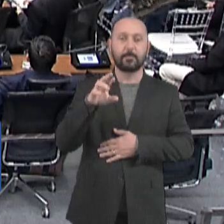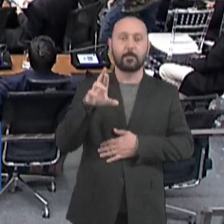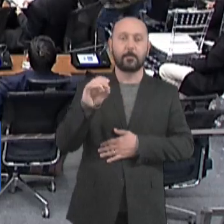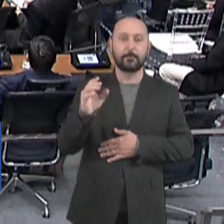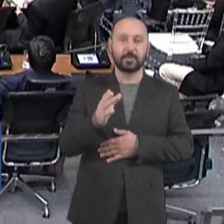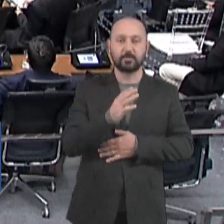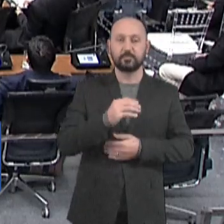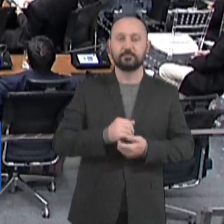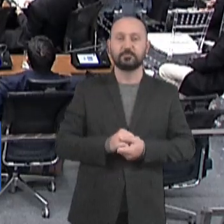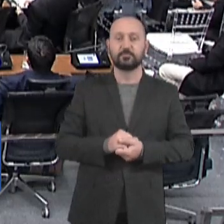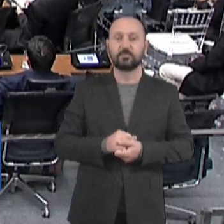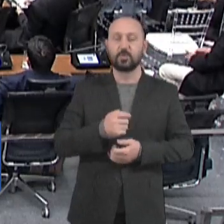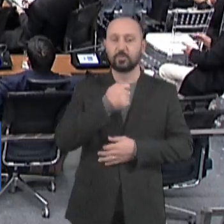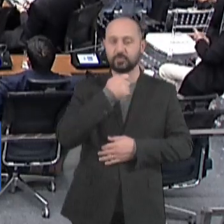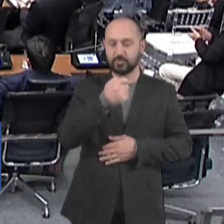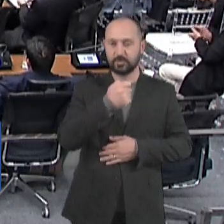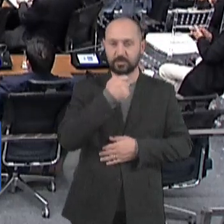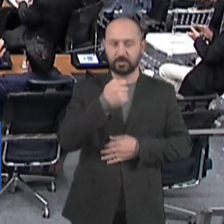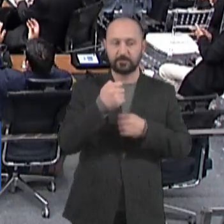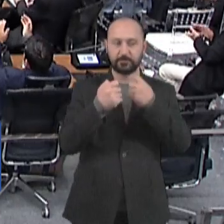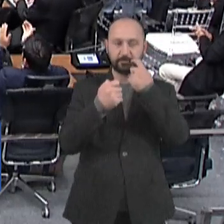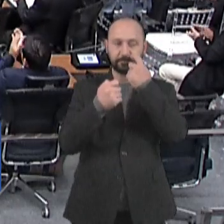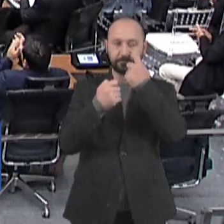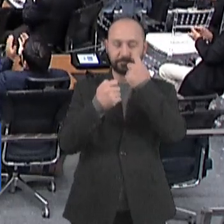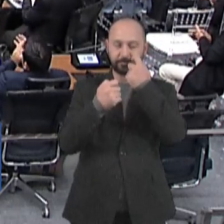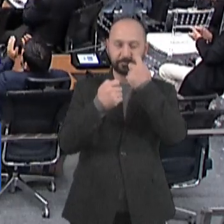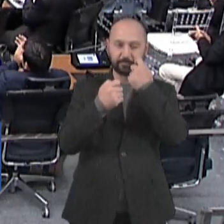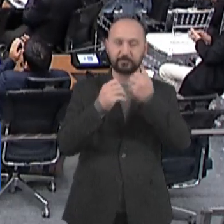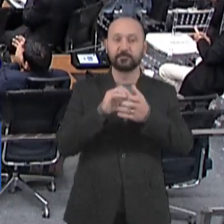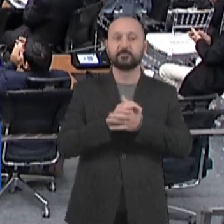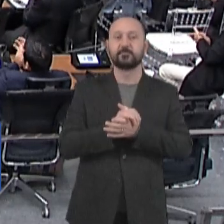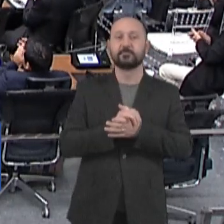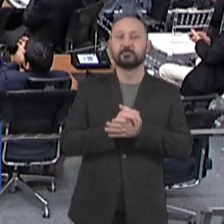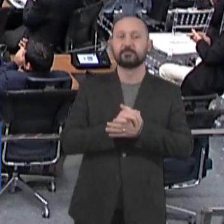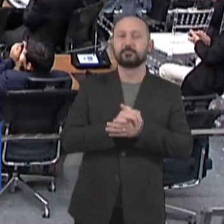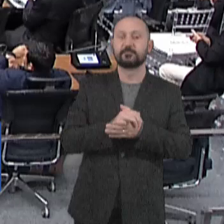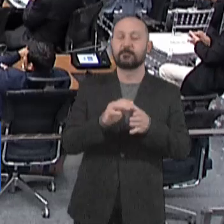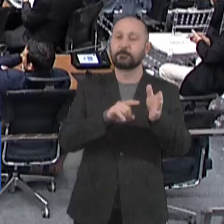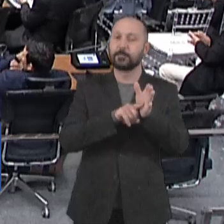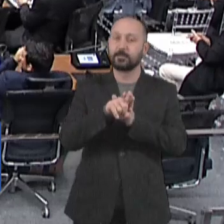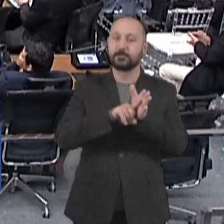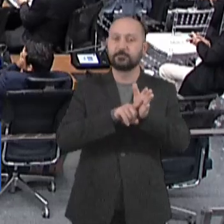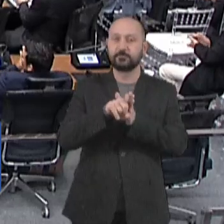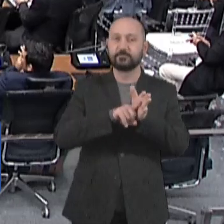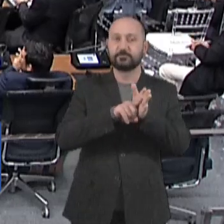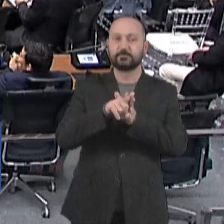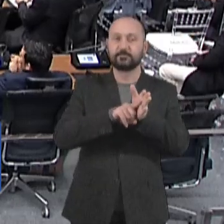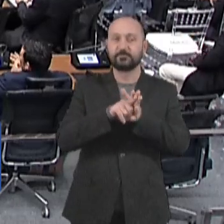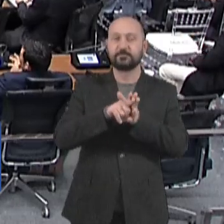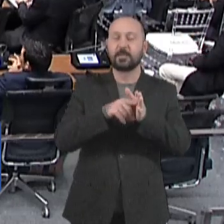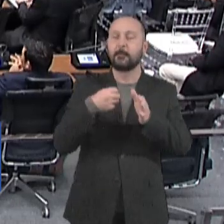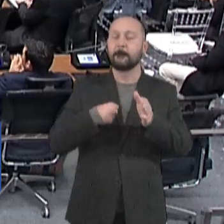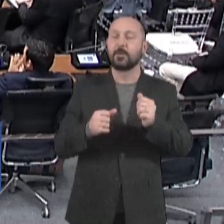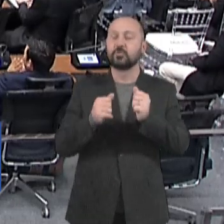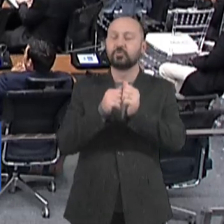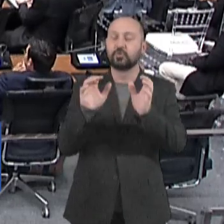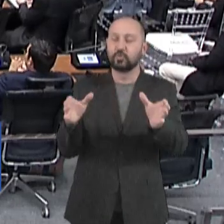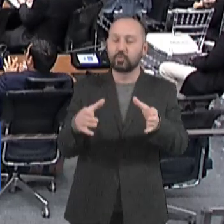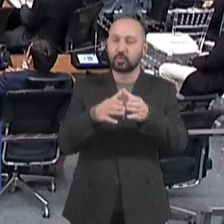Frazão, jornalista, escritor, pesquisador e membro da